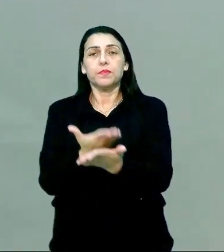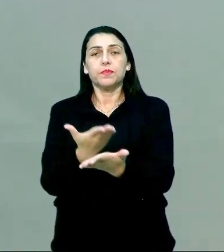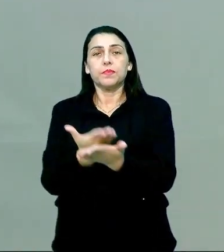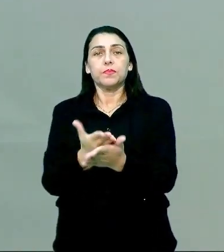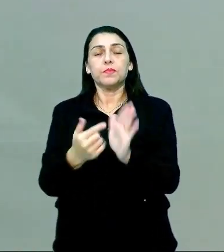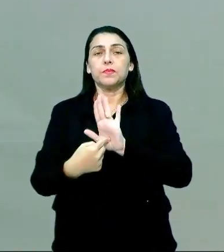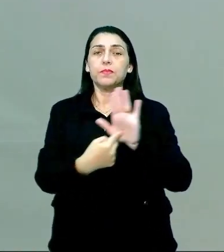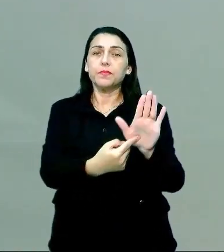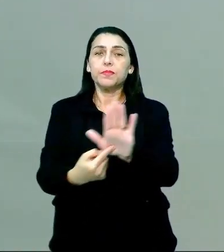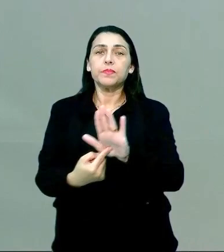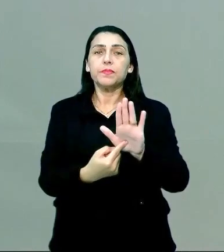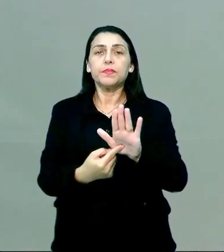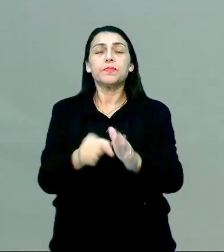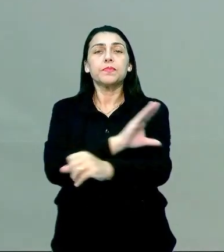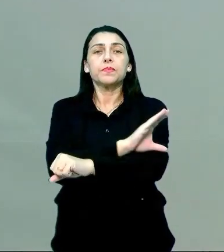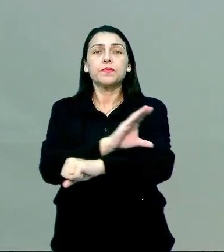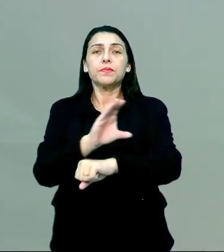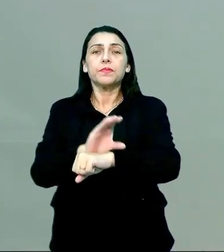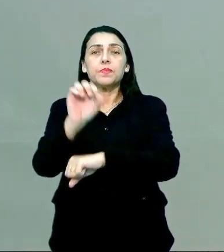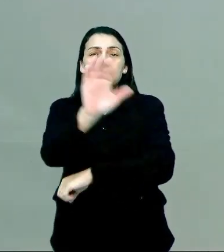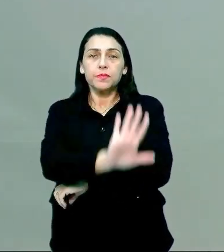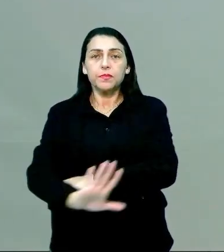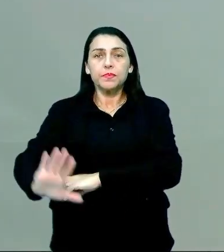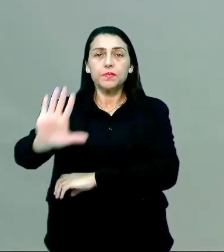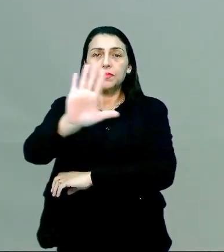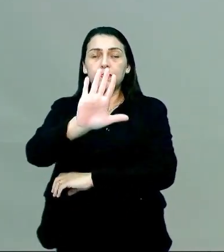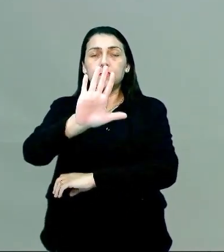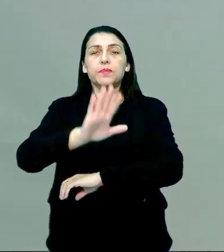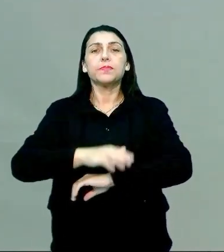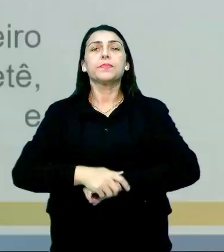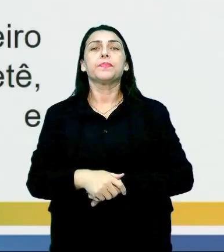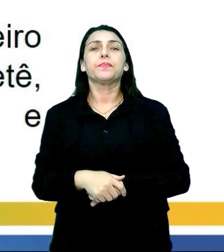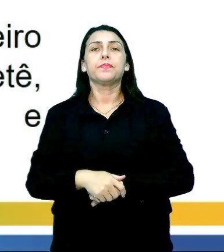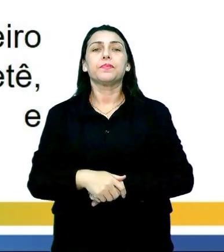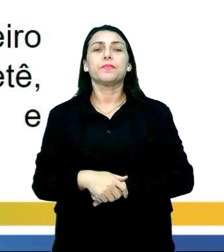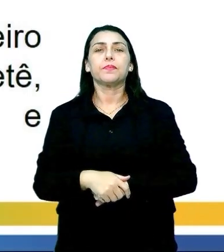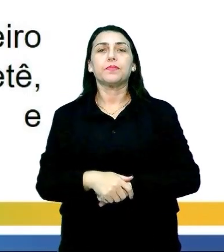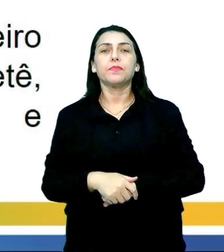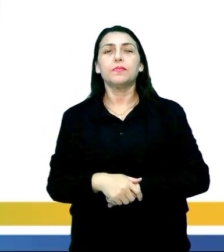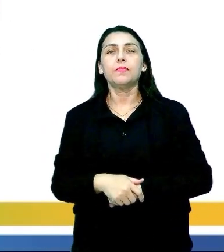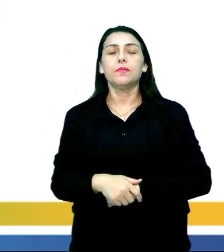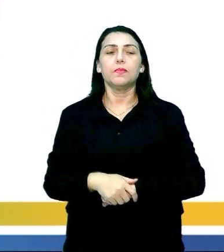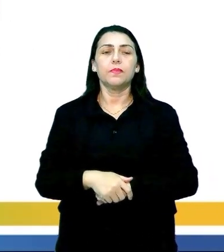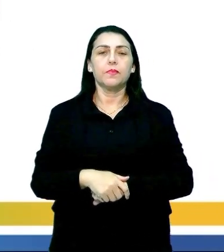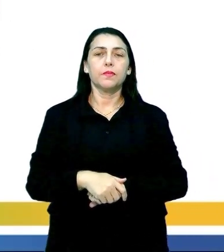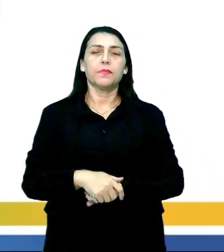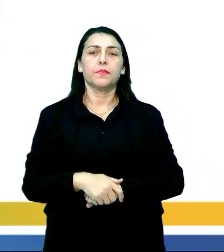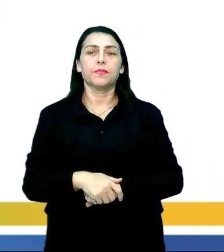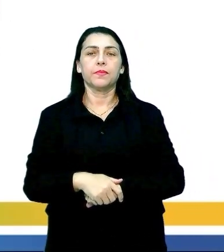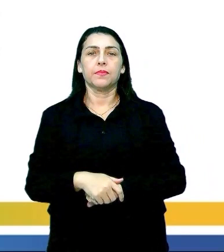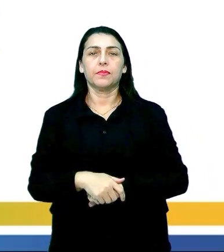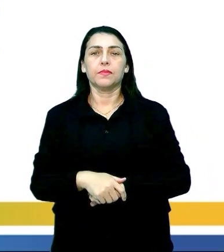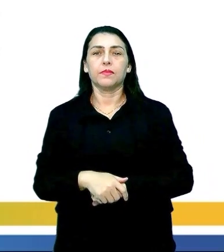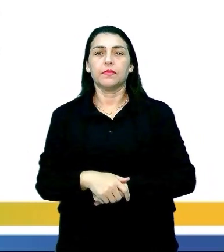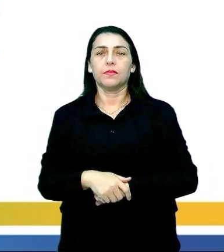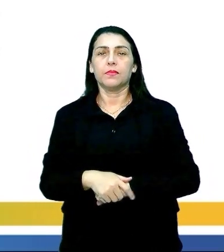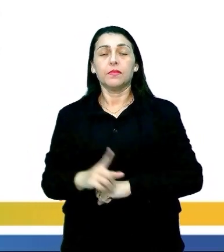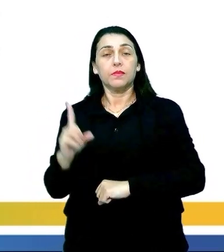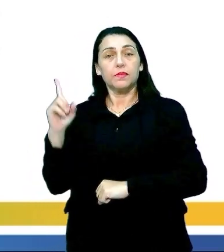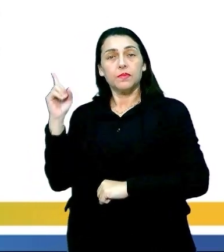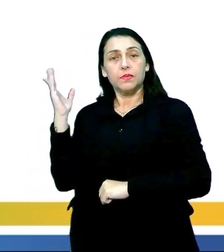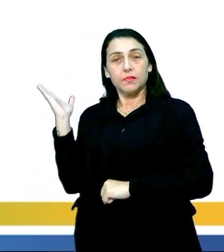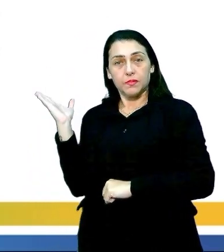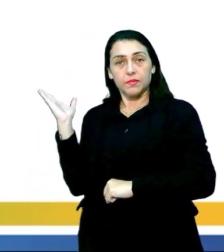estar abordando um aspecto da cultura nacional. Tranquilo? Beleza? Suave na nave? Então a gente avança mais um pouquinho.